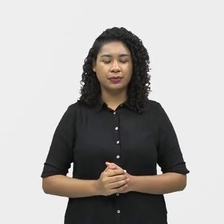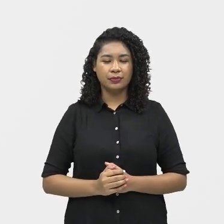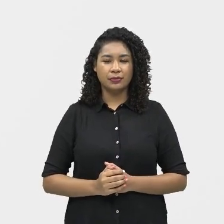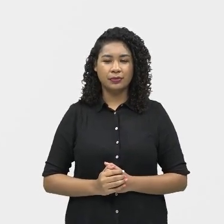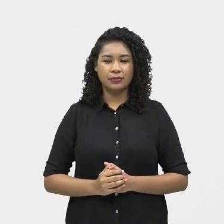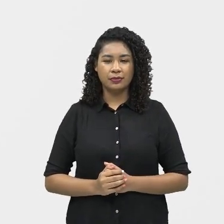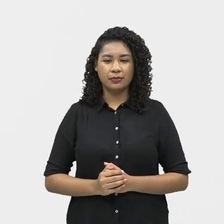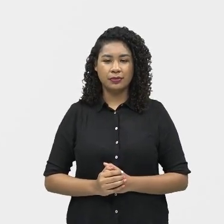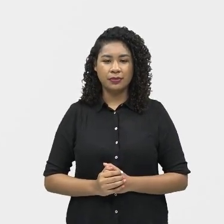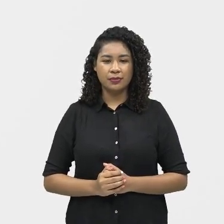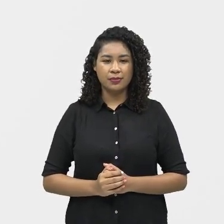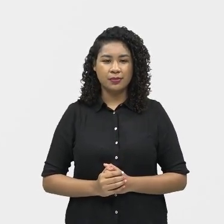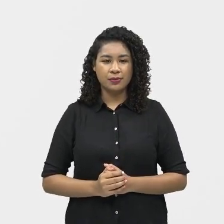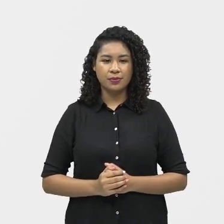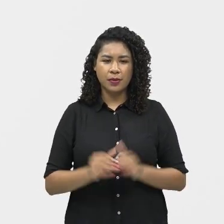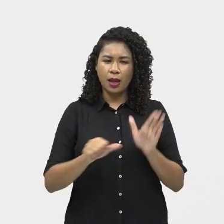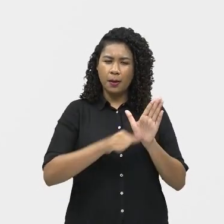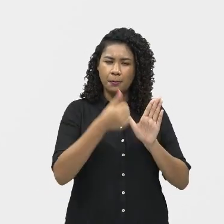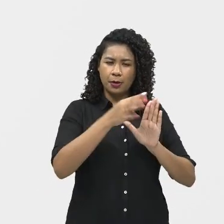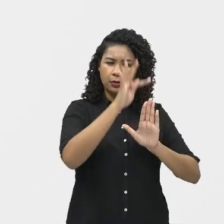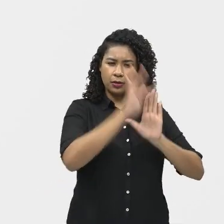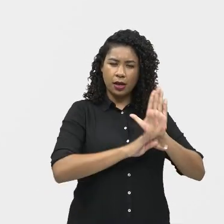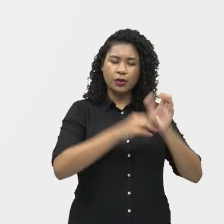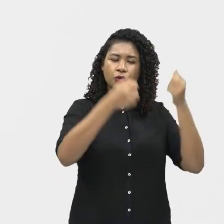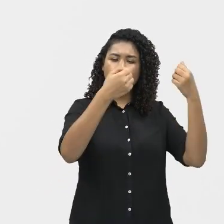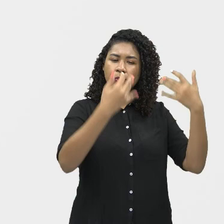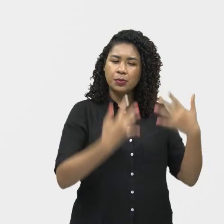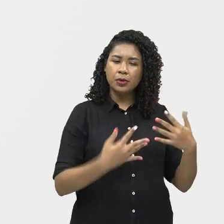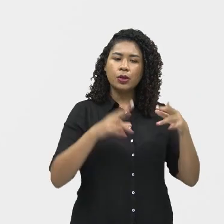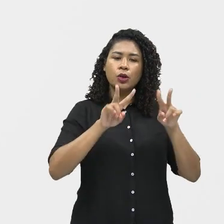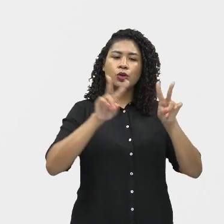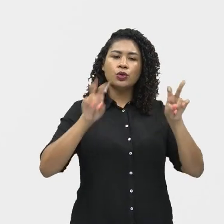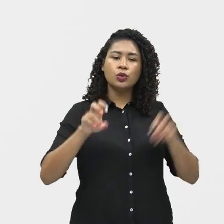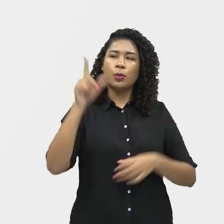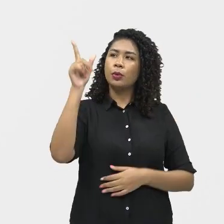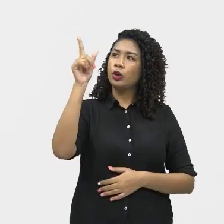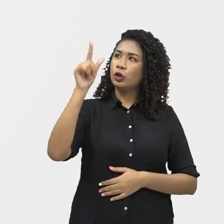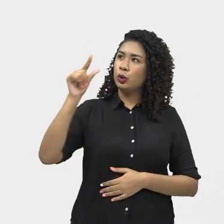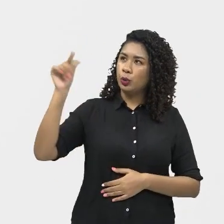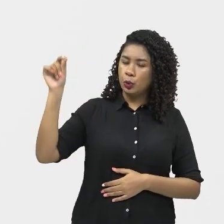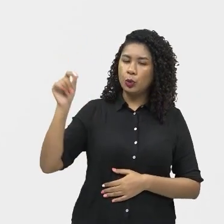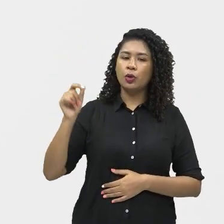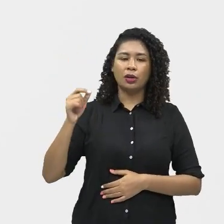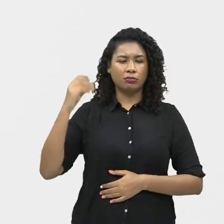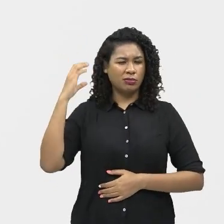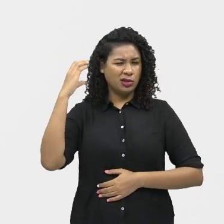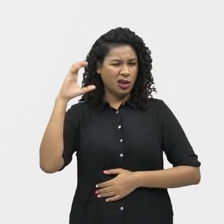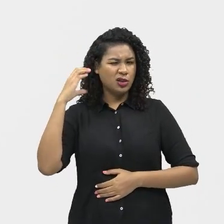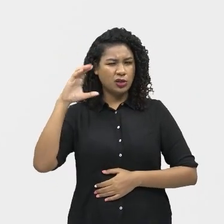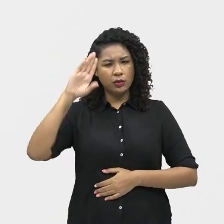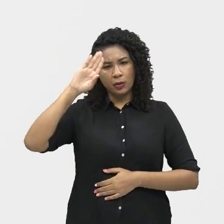indígena, né? O primeiro texto fala de informações acerca da Lua de modo científico e prezando